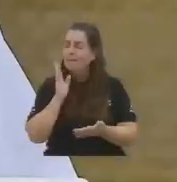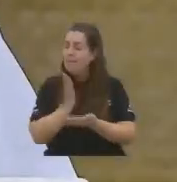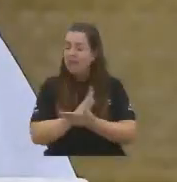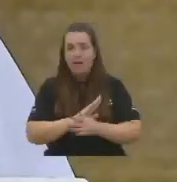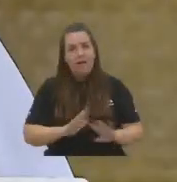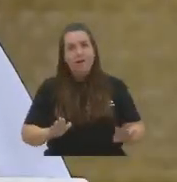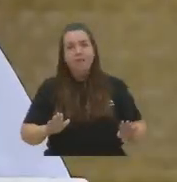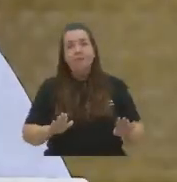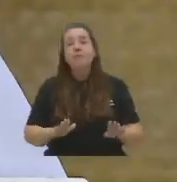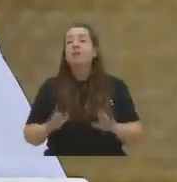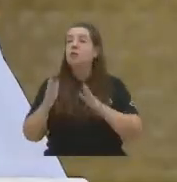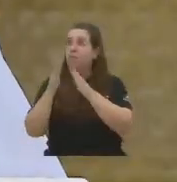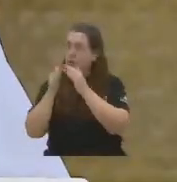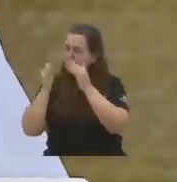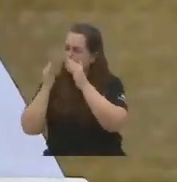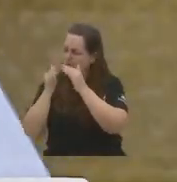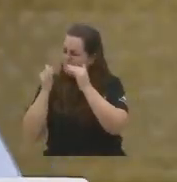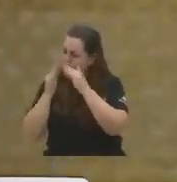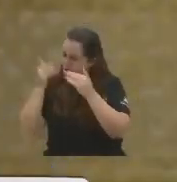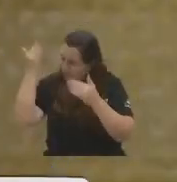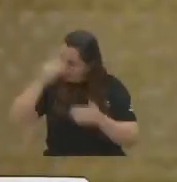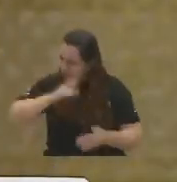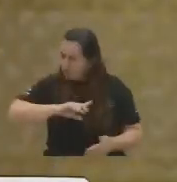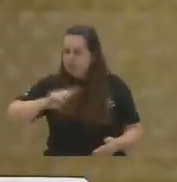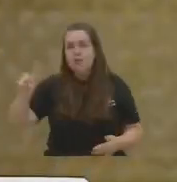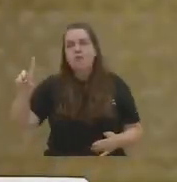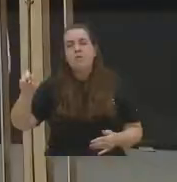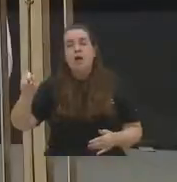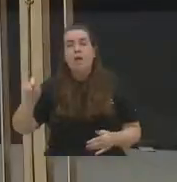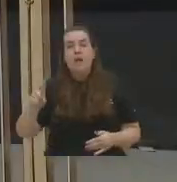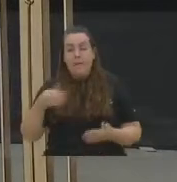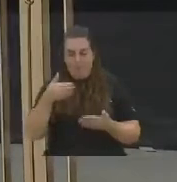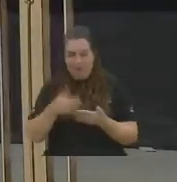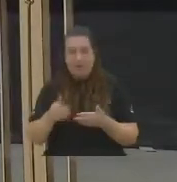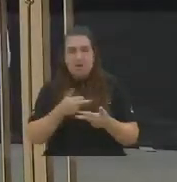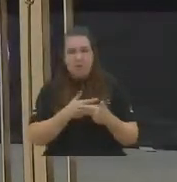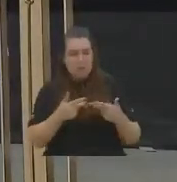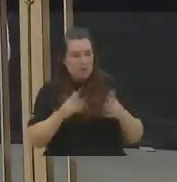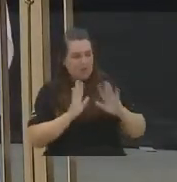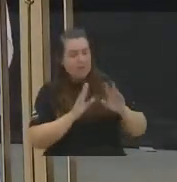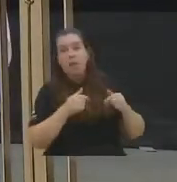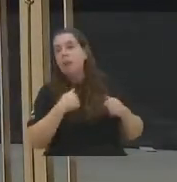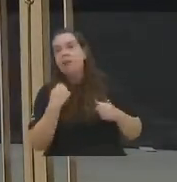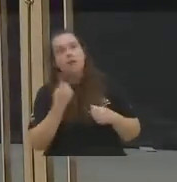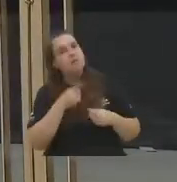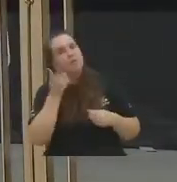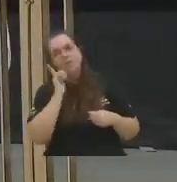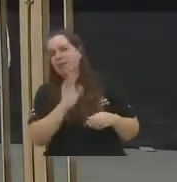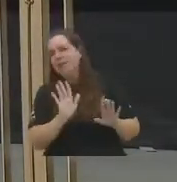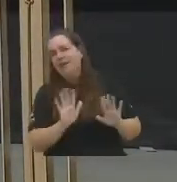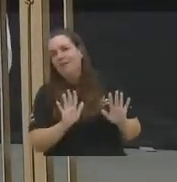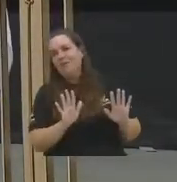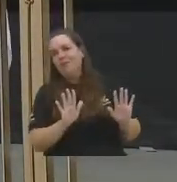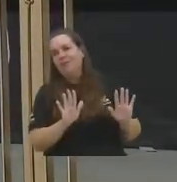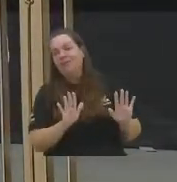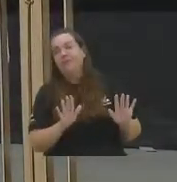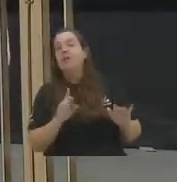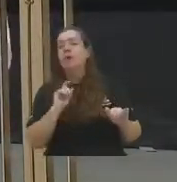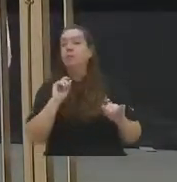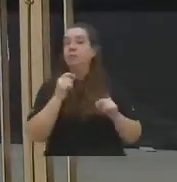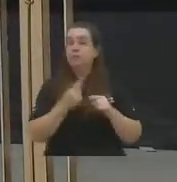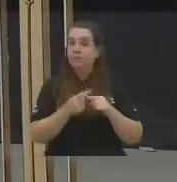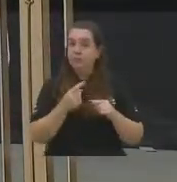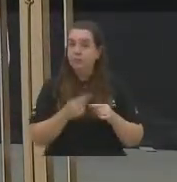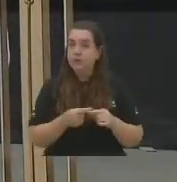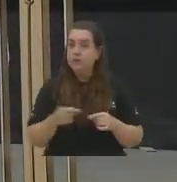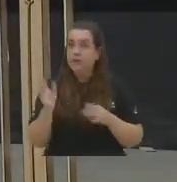Deus, para que não se perca nada daquilo que nosso Senhor nos concedeu. O que foi que nosso Senhor